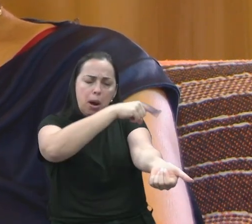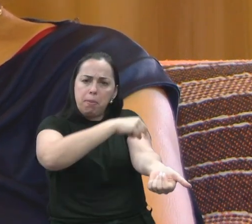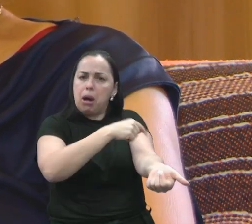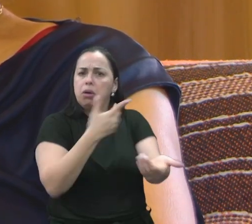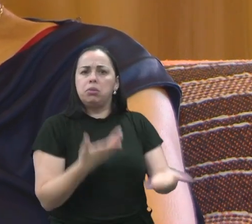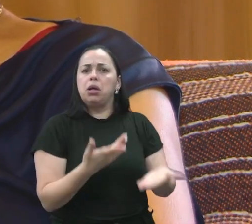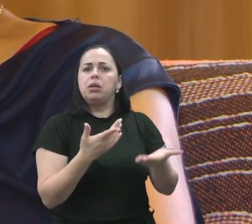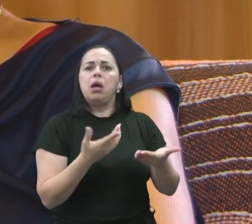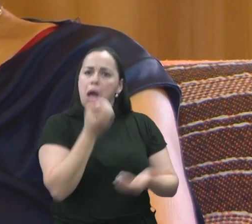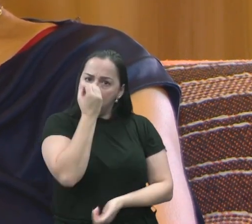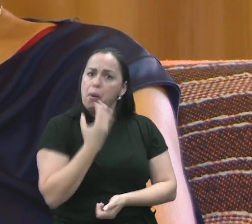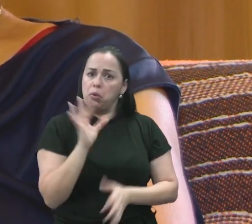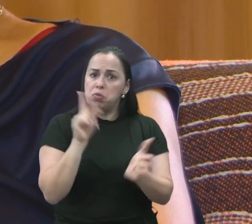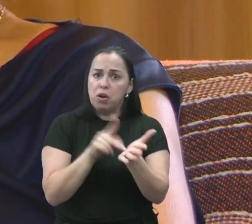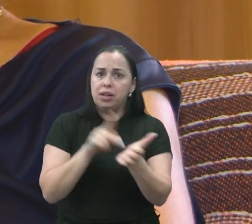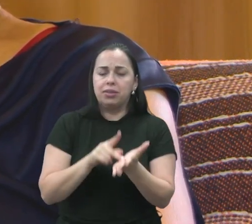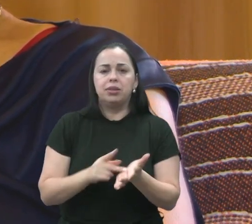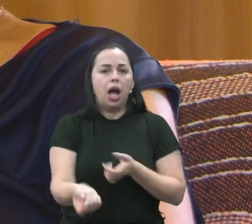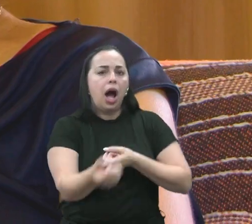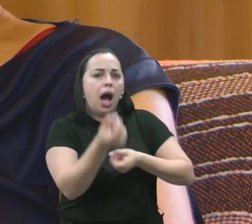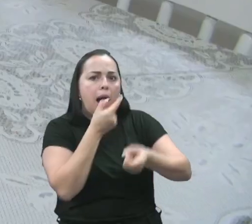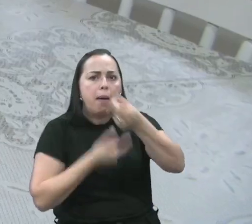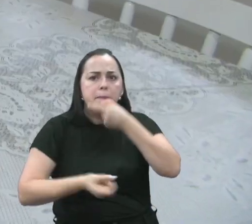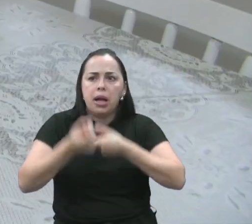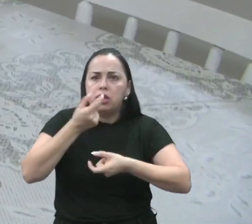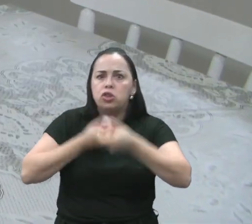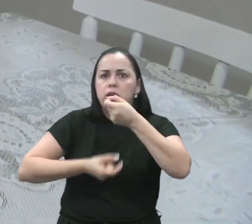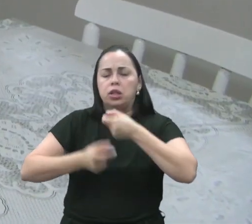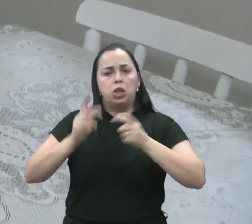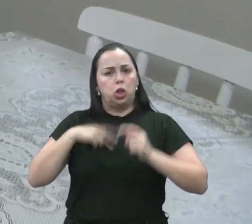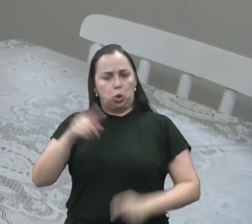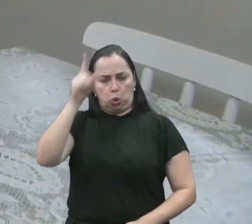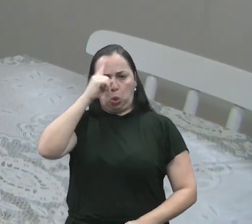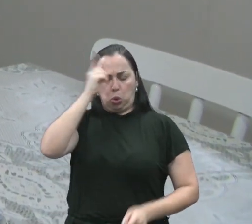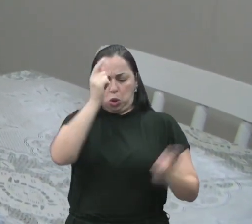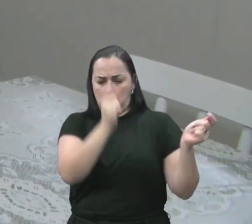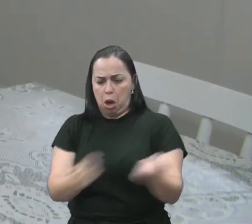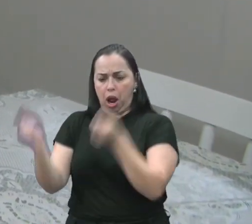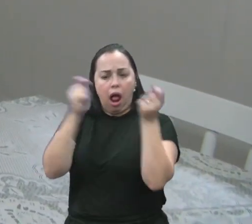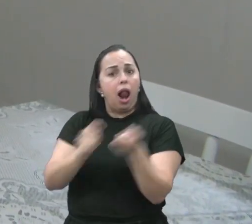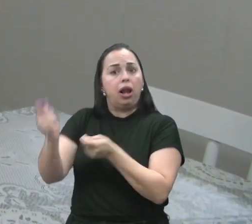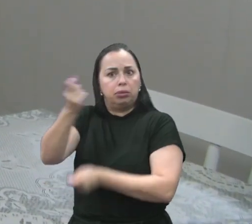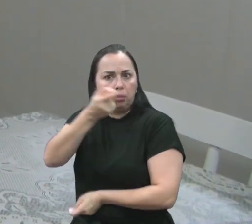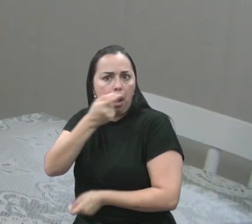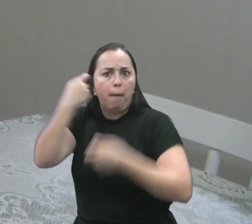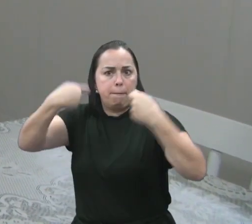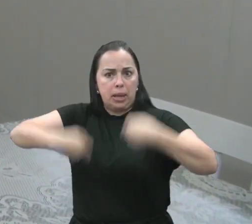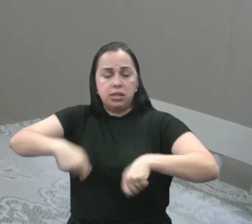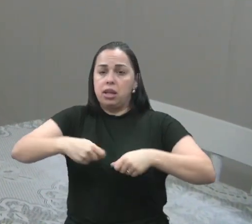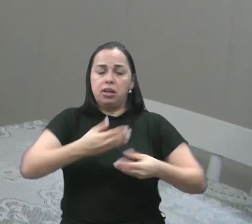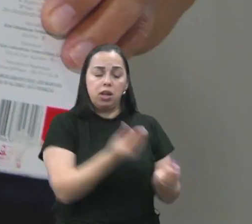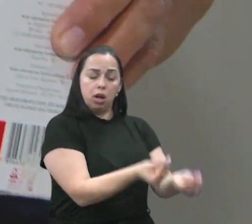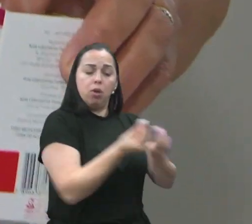tratamentos. Tudo muito, muito bom mesmo. Medicamentos que fazem parte da rotina há alguns anos, ela também